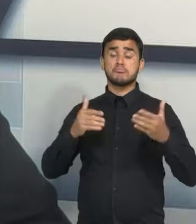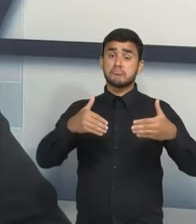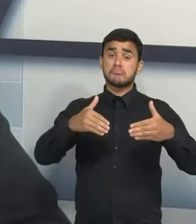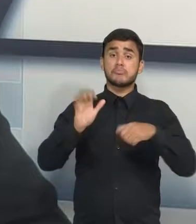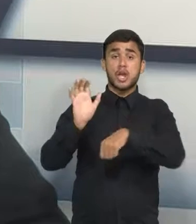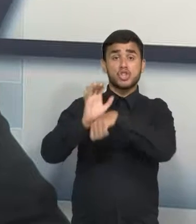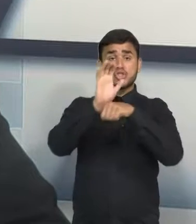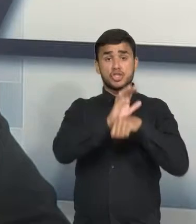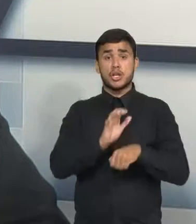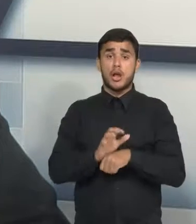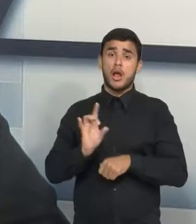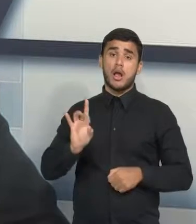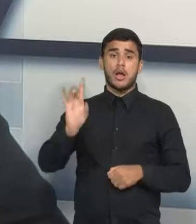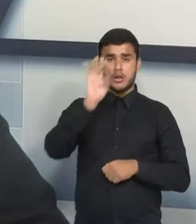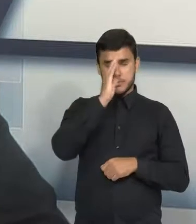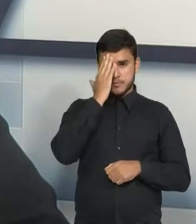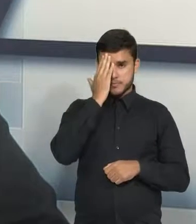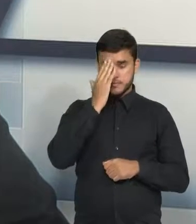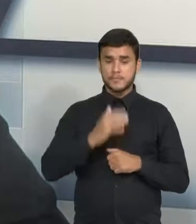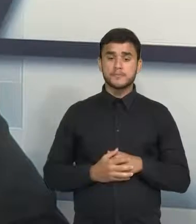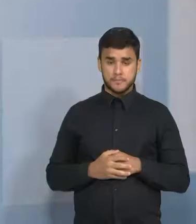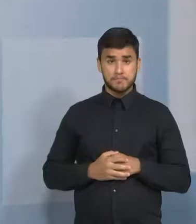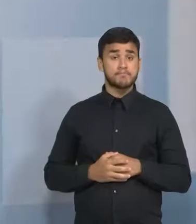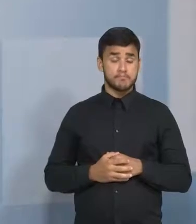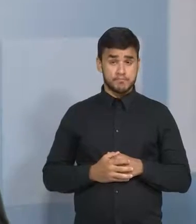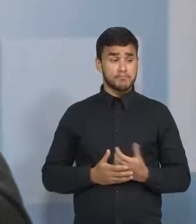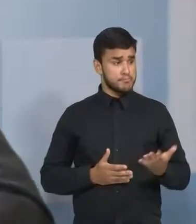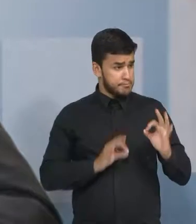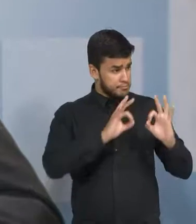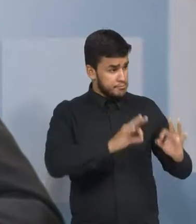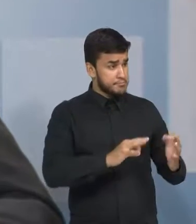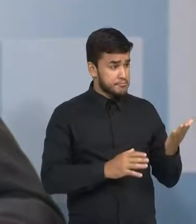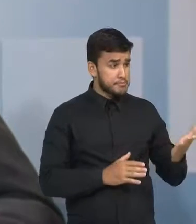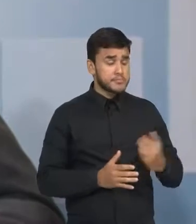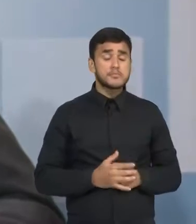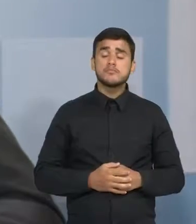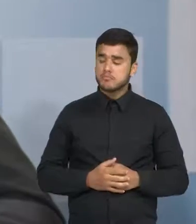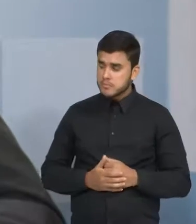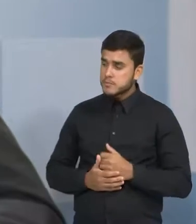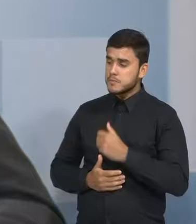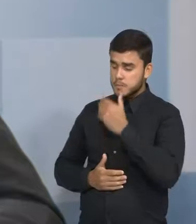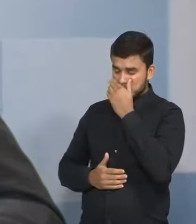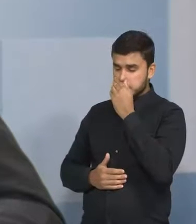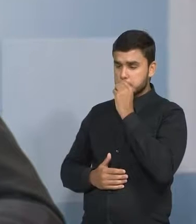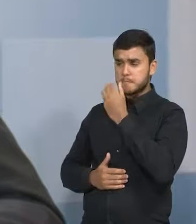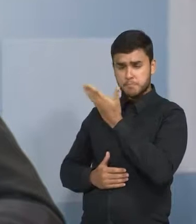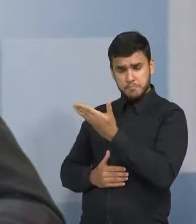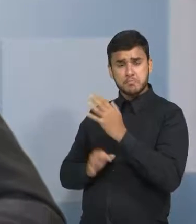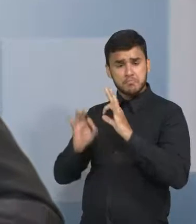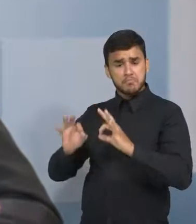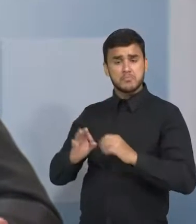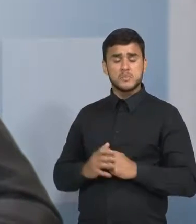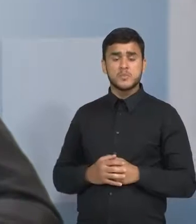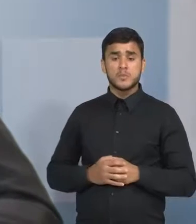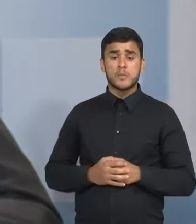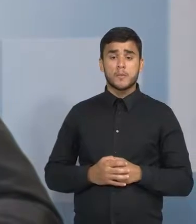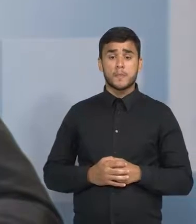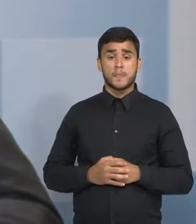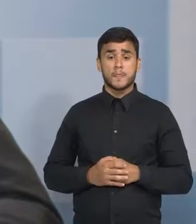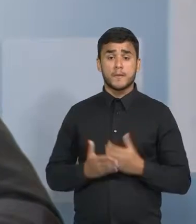dizer, literalmente, você fez uma análise perfeita. Ele disse, nós estamos